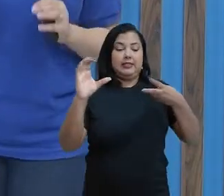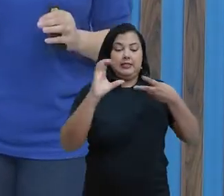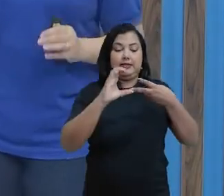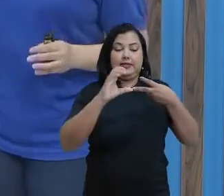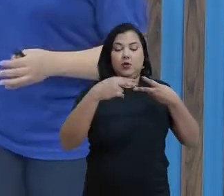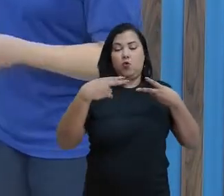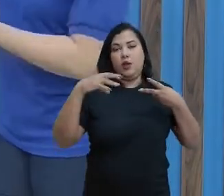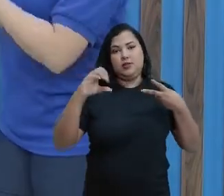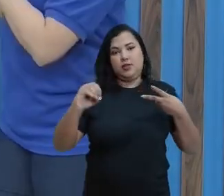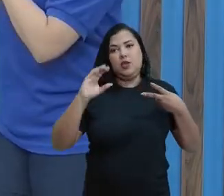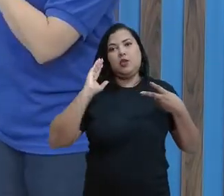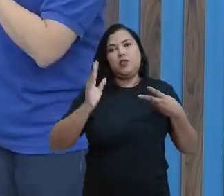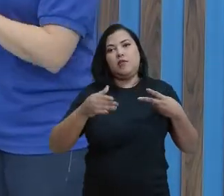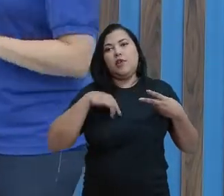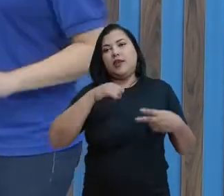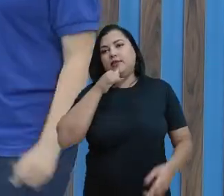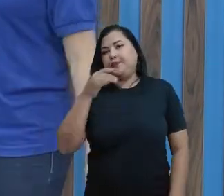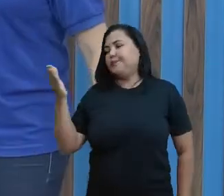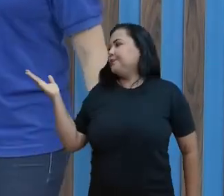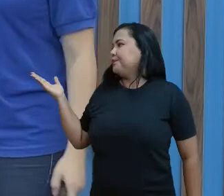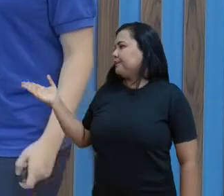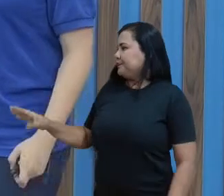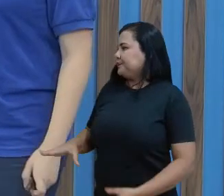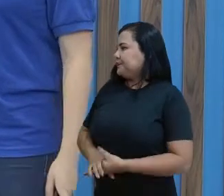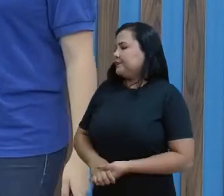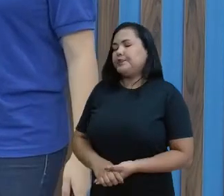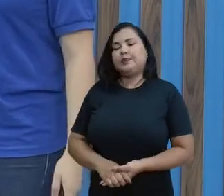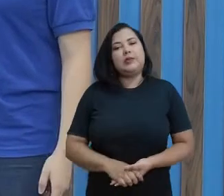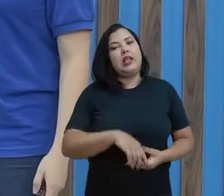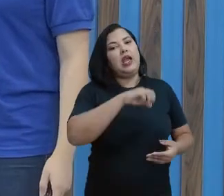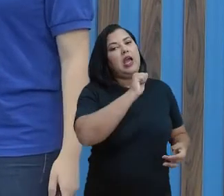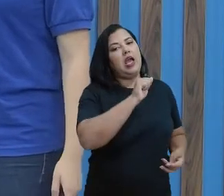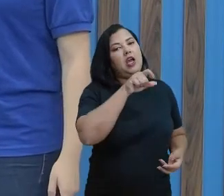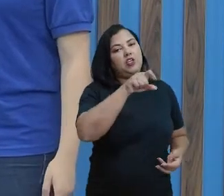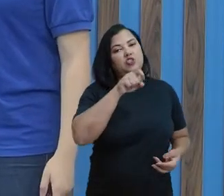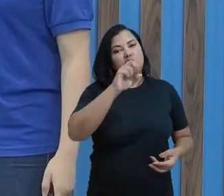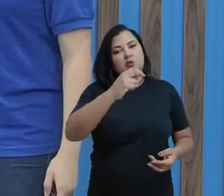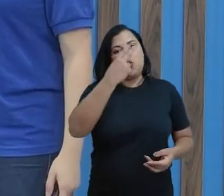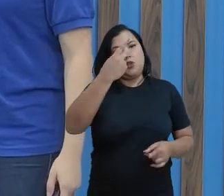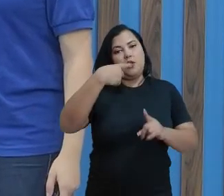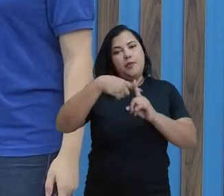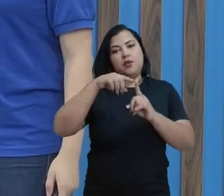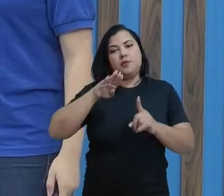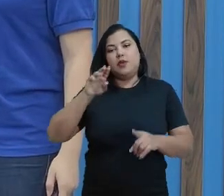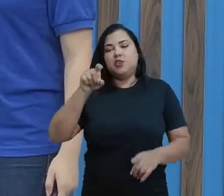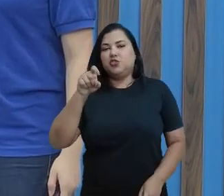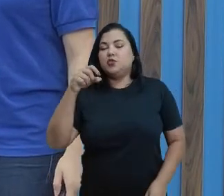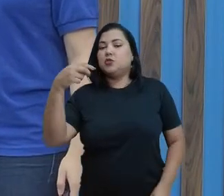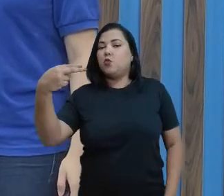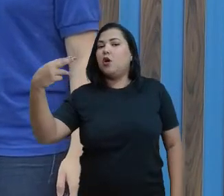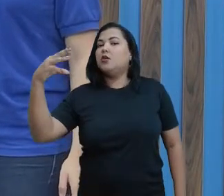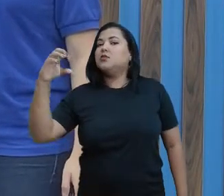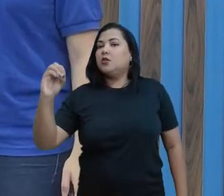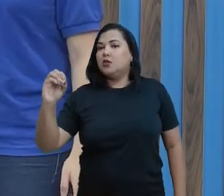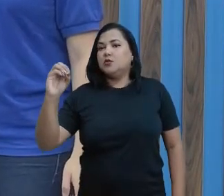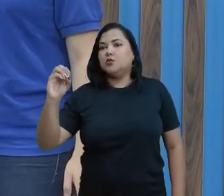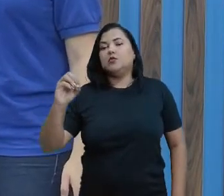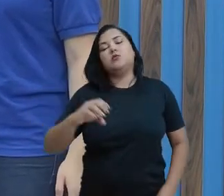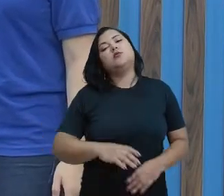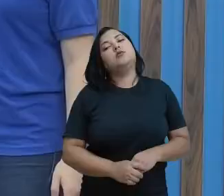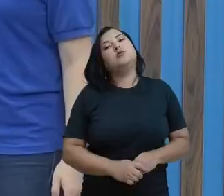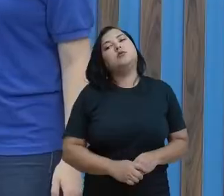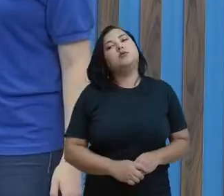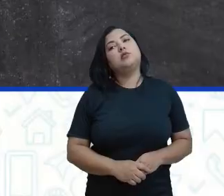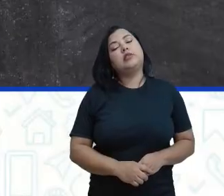já viu que a equação fica desse jeitinho aqui, ó. Ax quadrado mais bx igual a zero. Quem desaparece é o